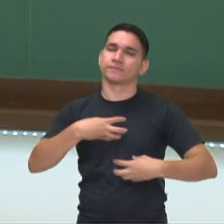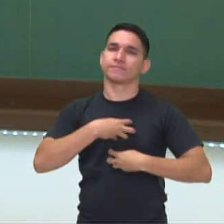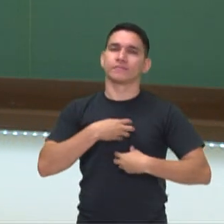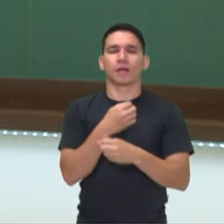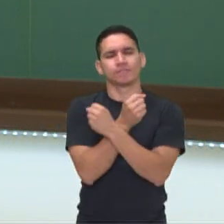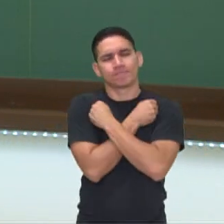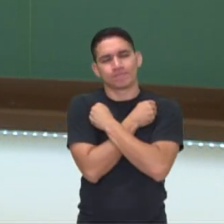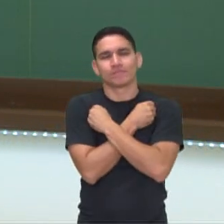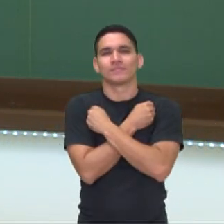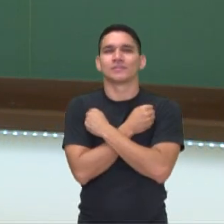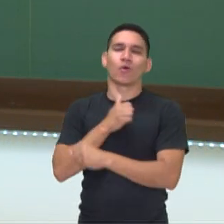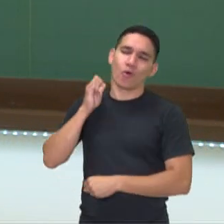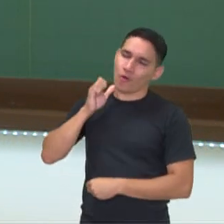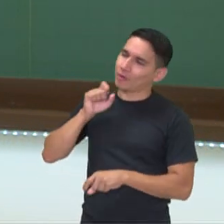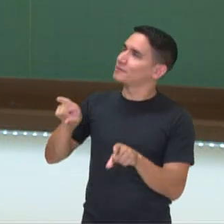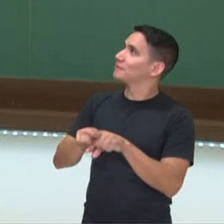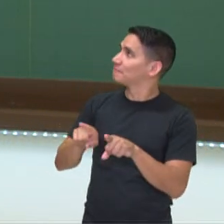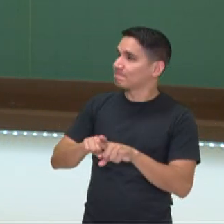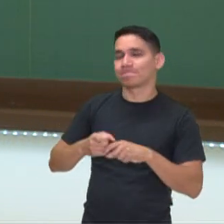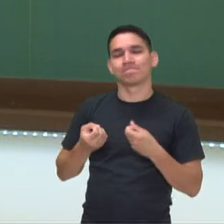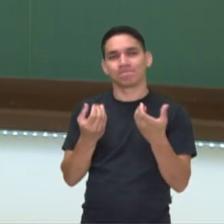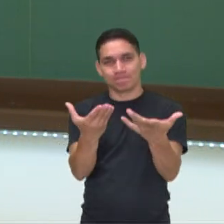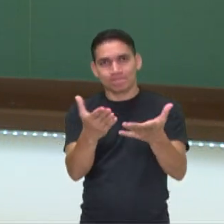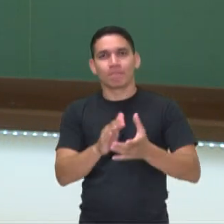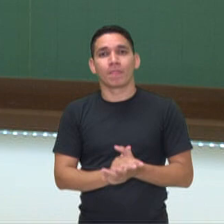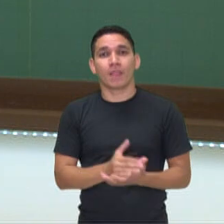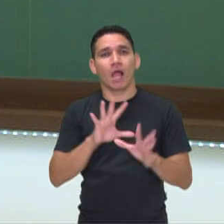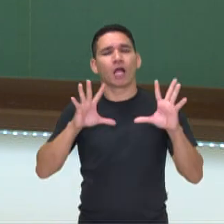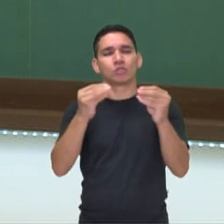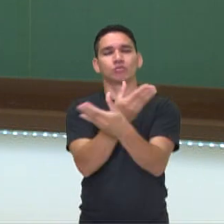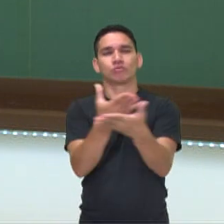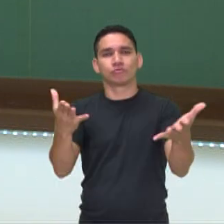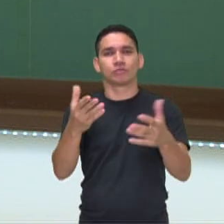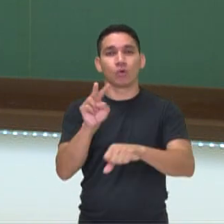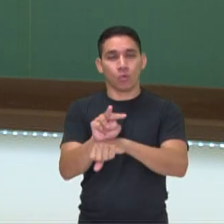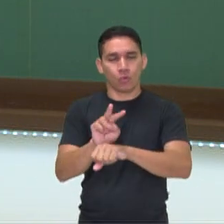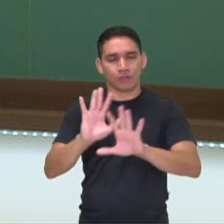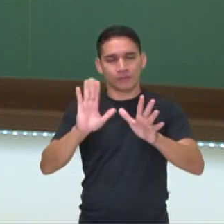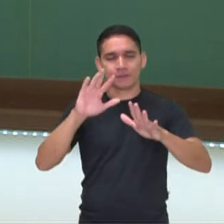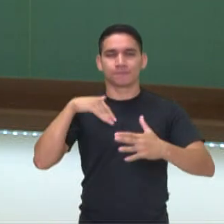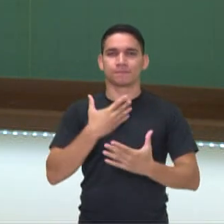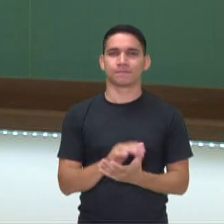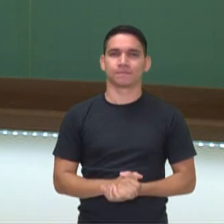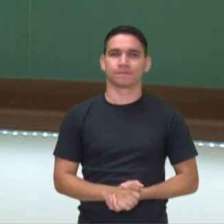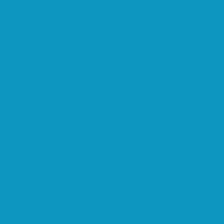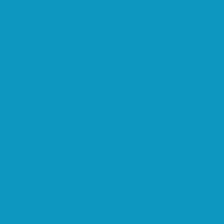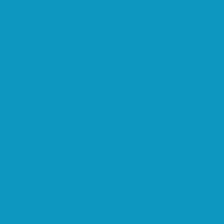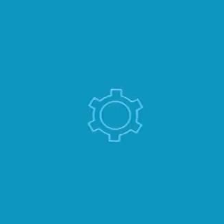abraço meu, do Ezion também, um forte abraço para você e a todos fiquem bem, até a próxima!